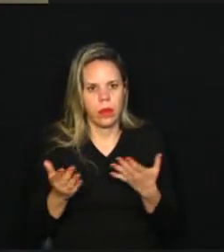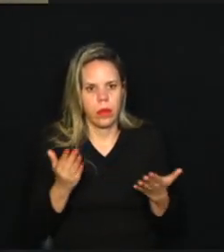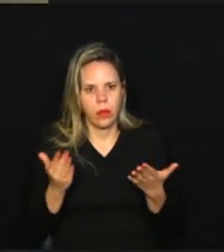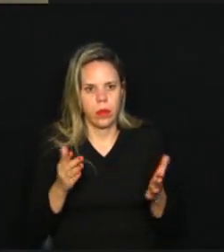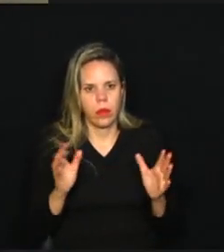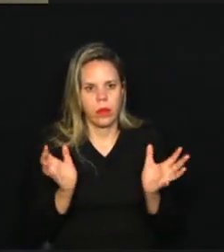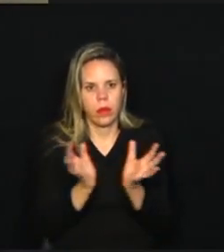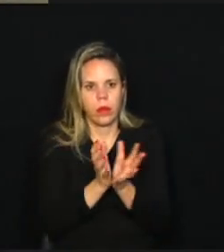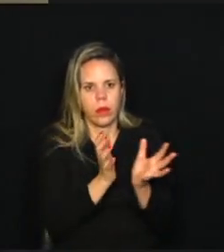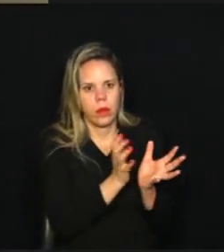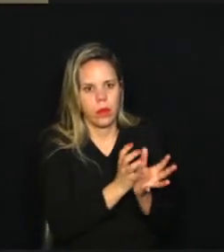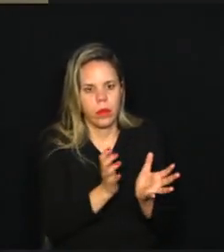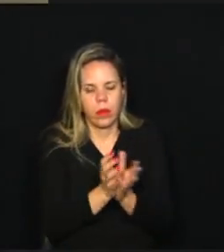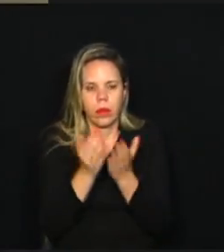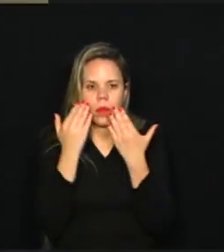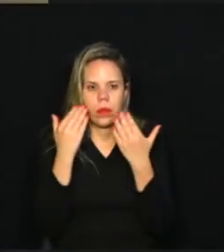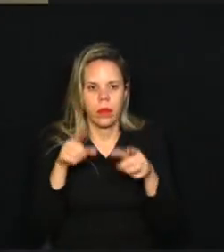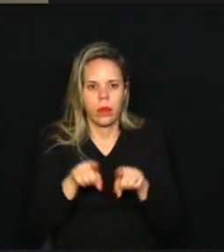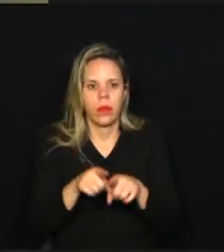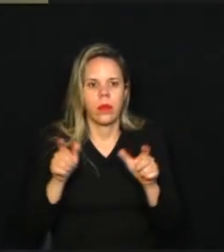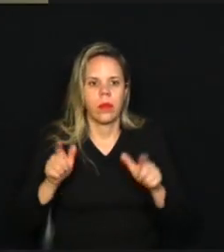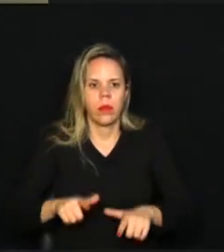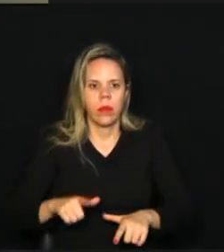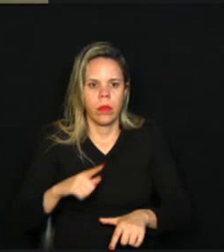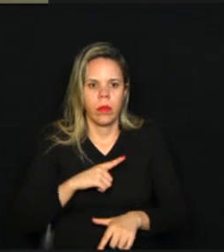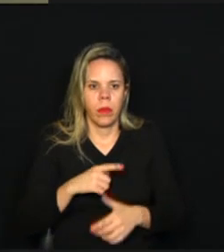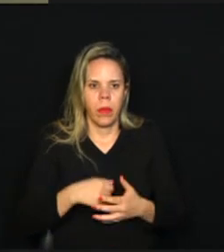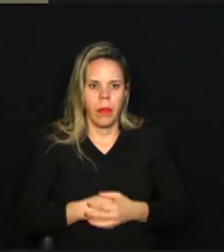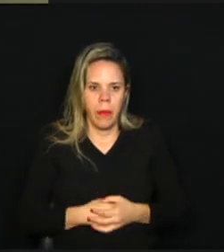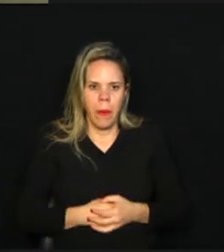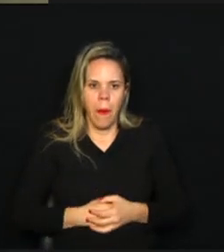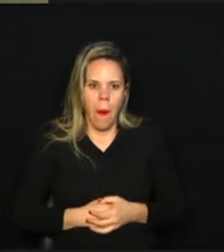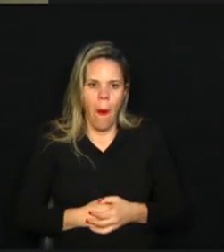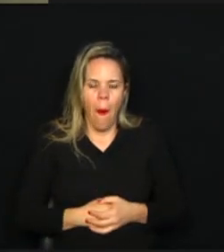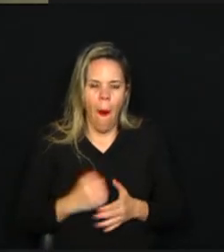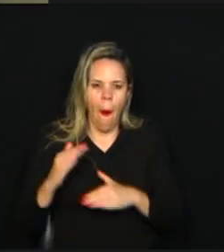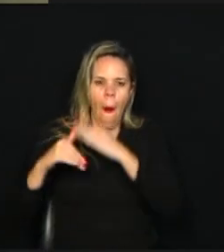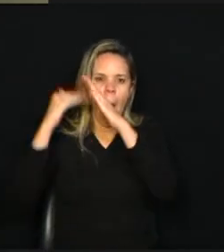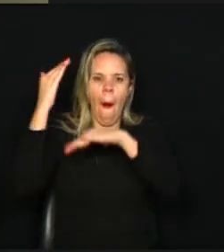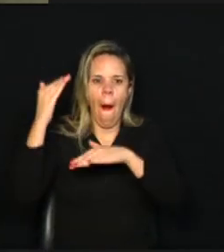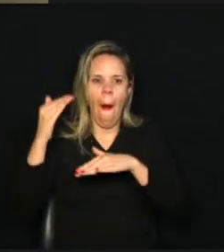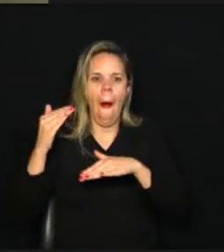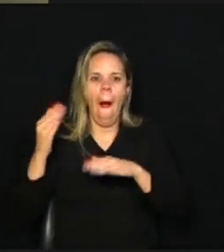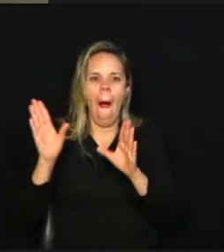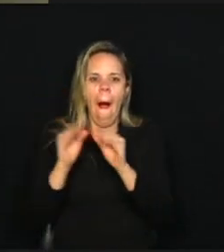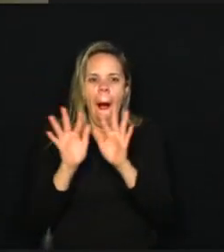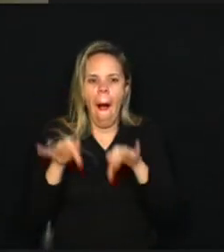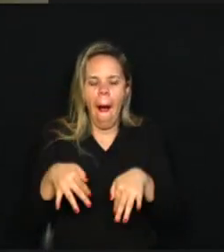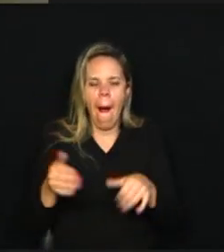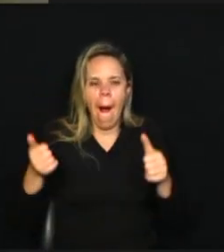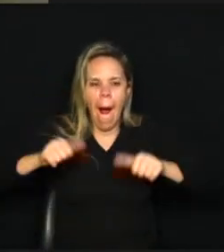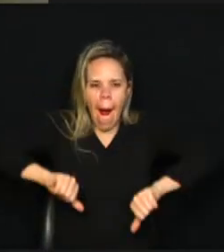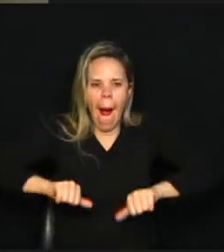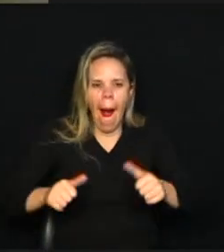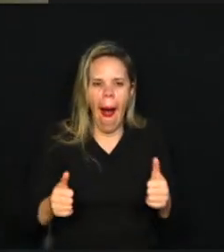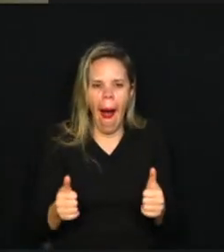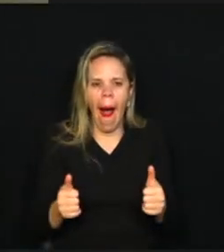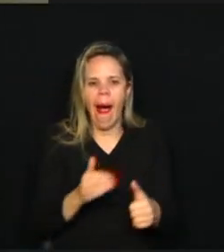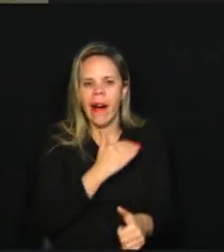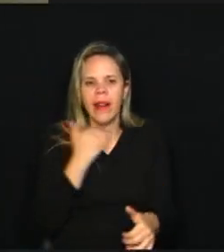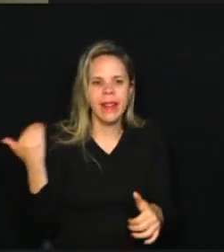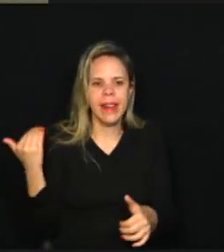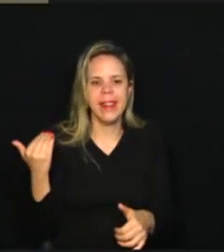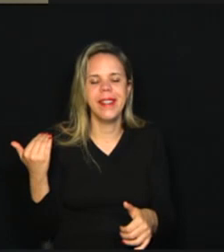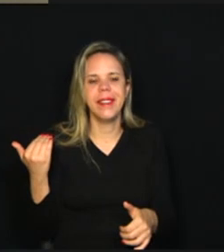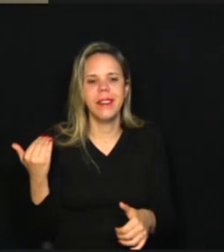grupos que estão mais expostos, né, aonde que estão mais expostos, para além do desfecho final, que é o pior desfecho, que é o óbito e o